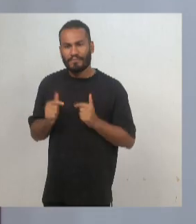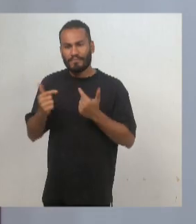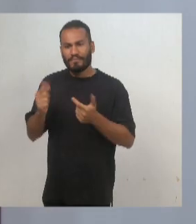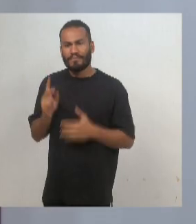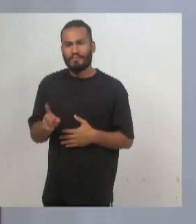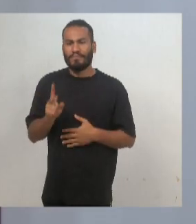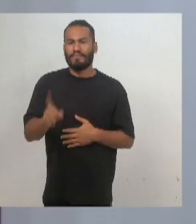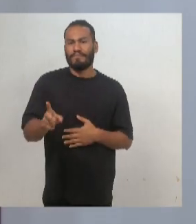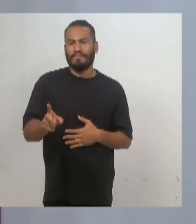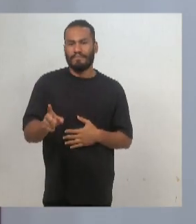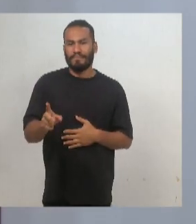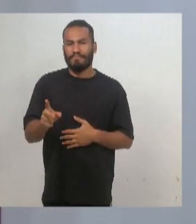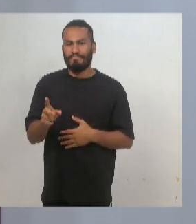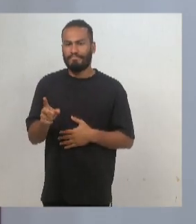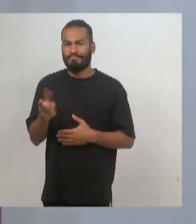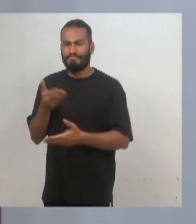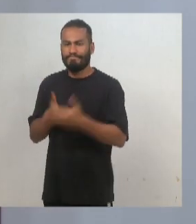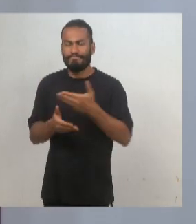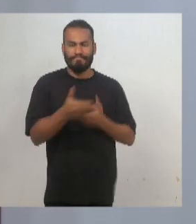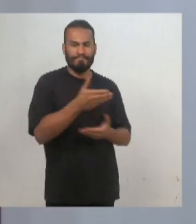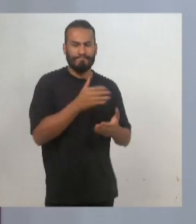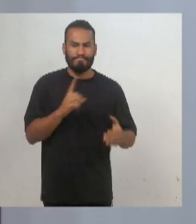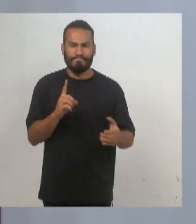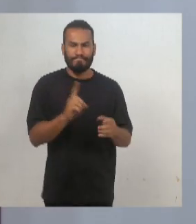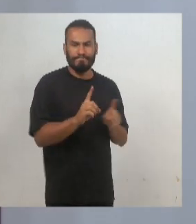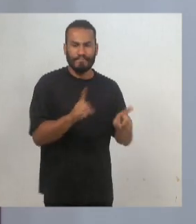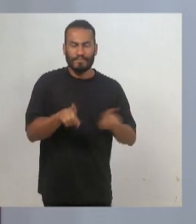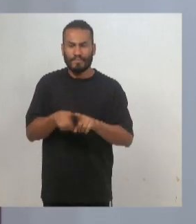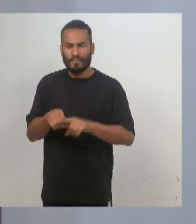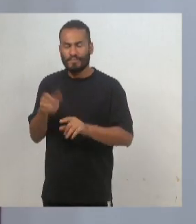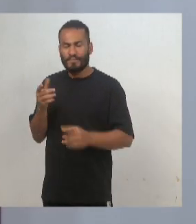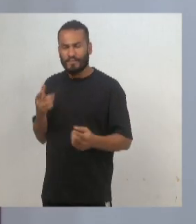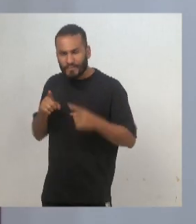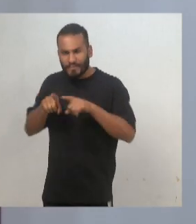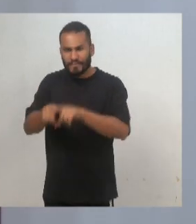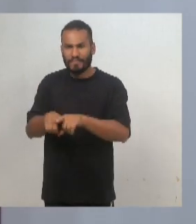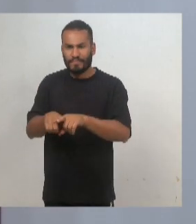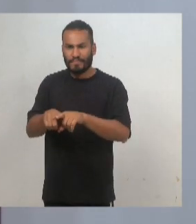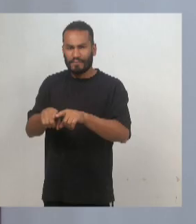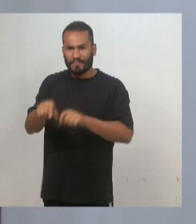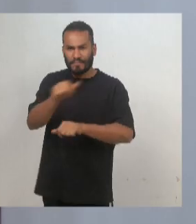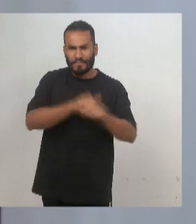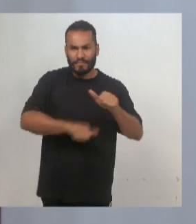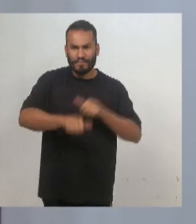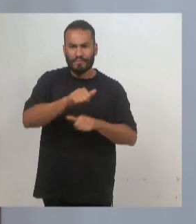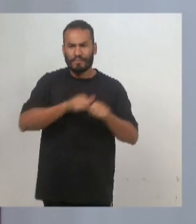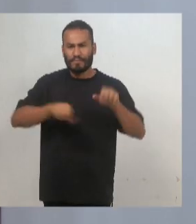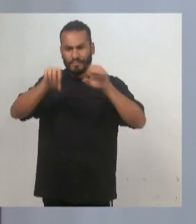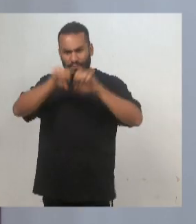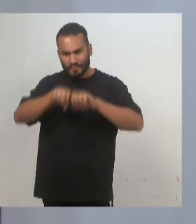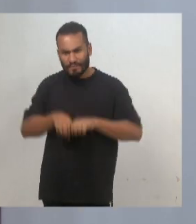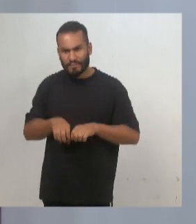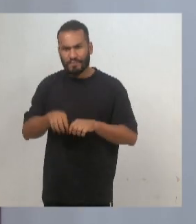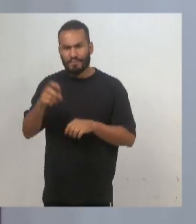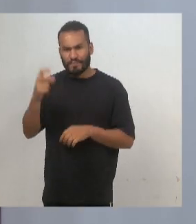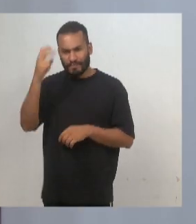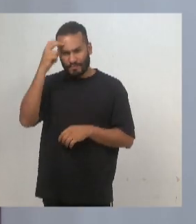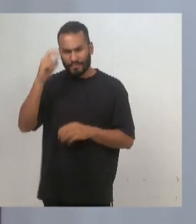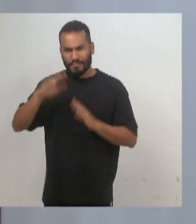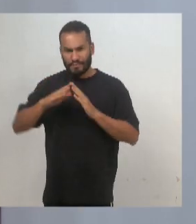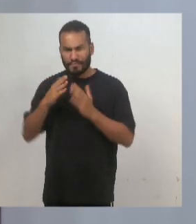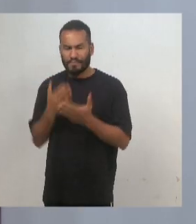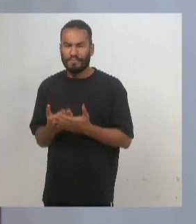contínuas, intersetoriais integradas, além de parcerias, de uma transformação estrutural da cultura